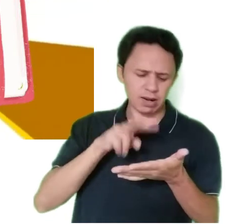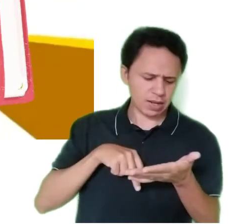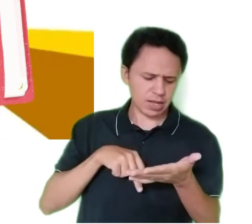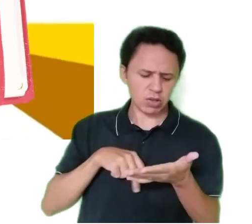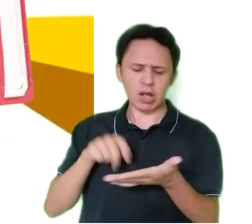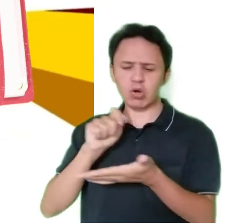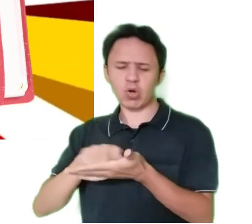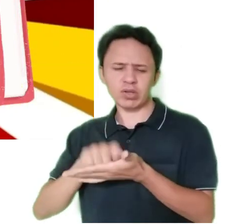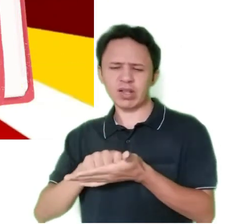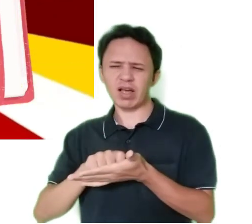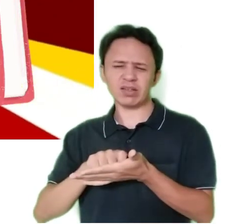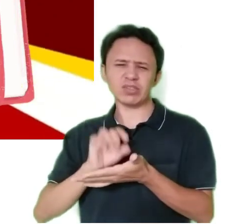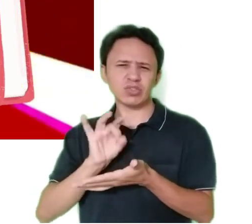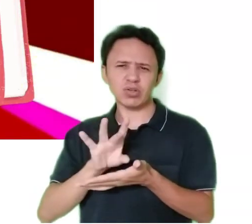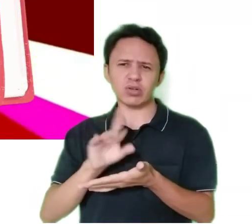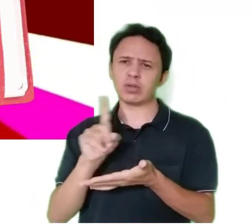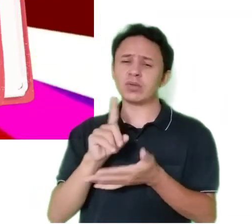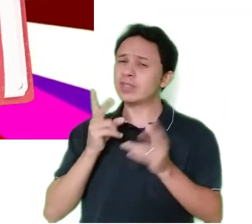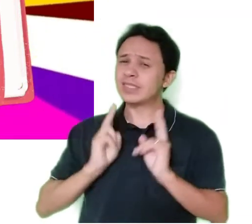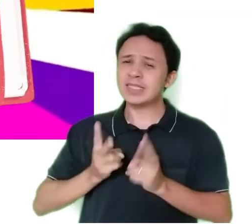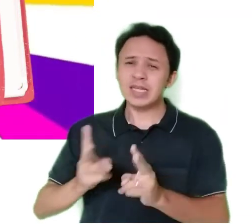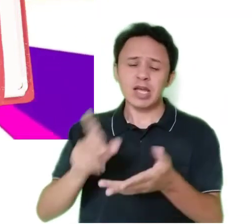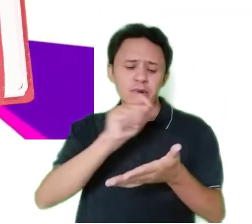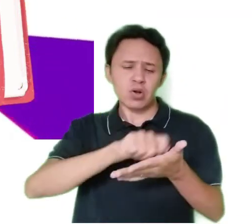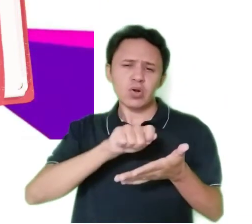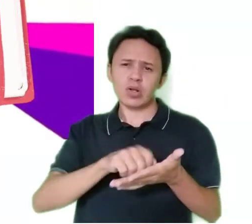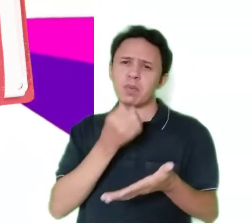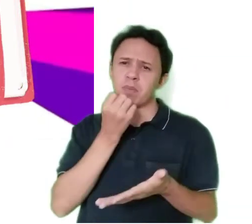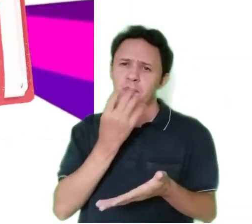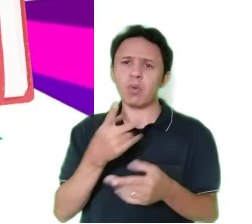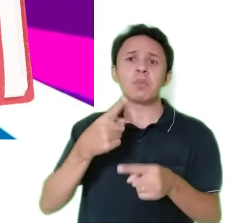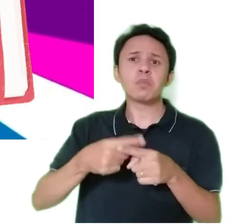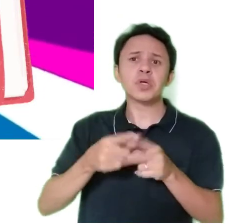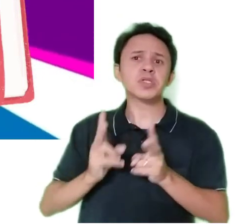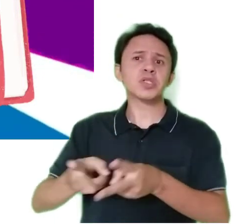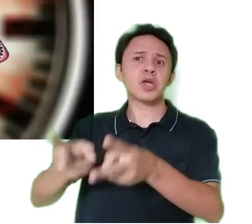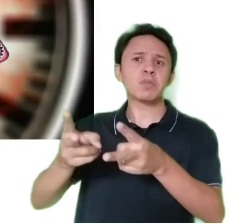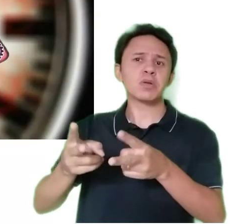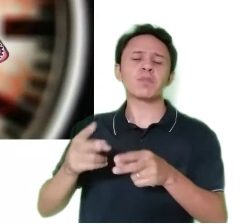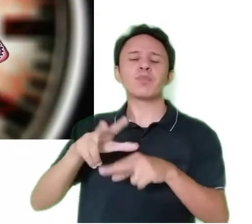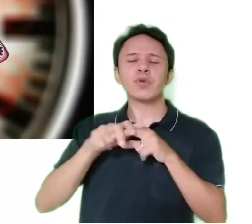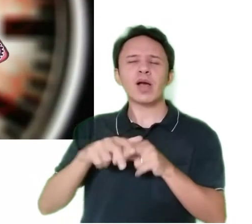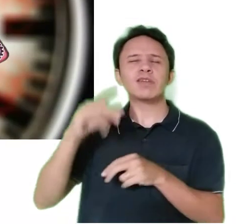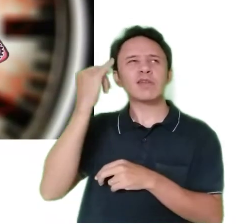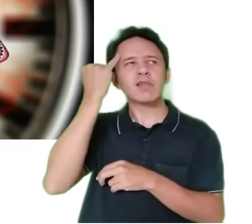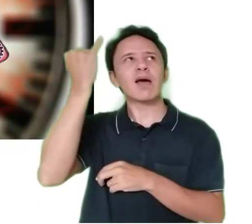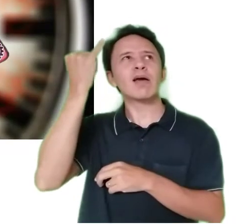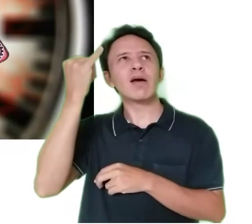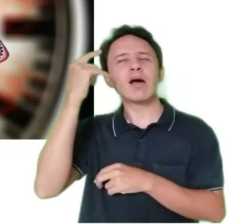a leitura, mas sempre. E por que sempre? Porque as ideias